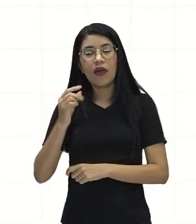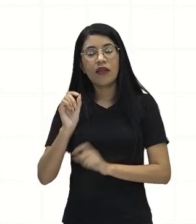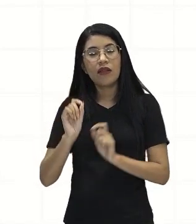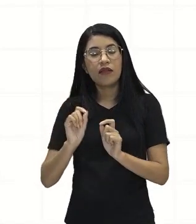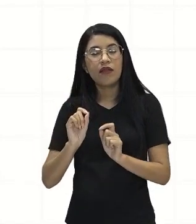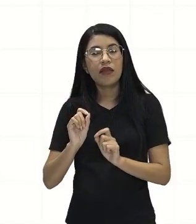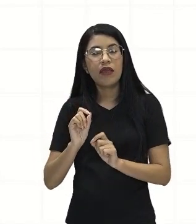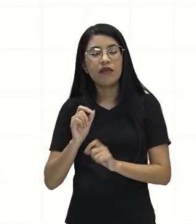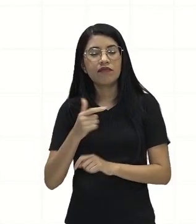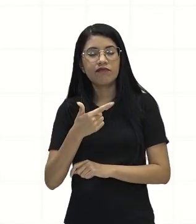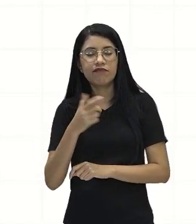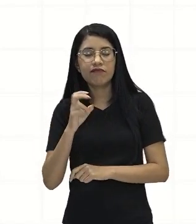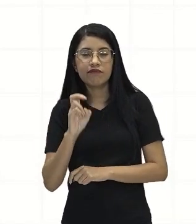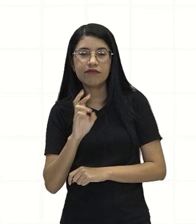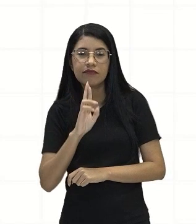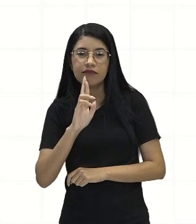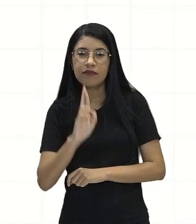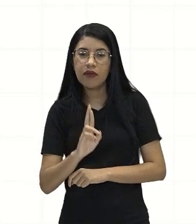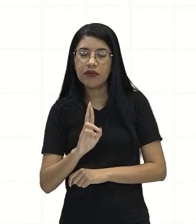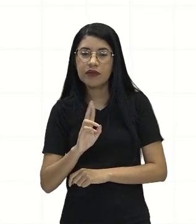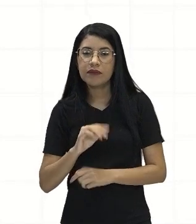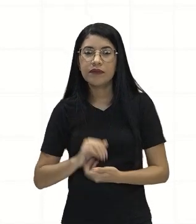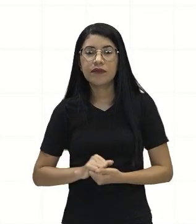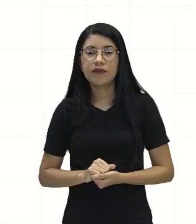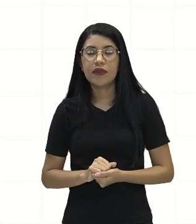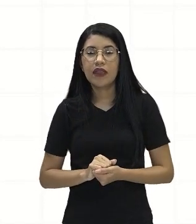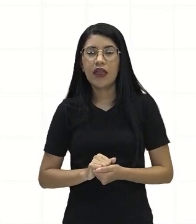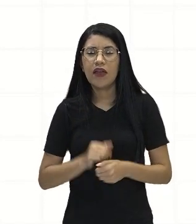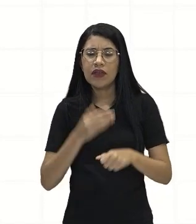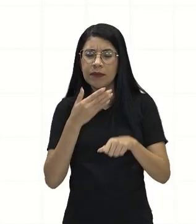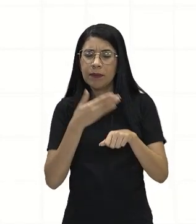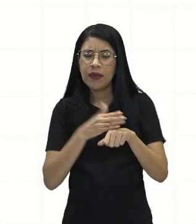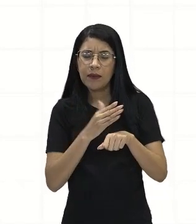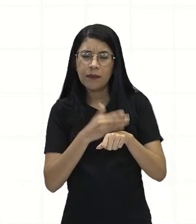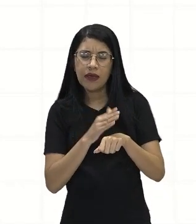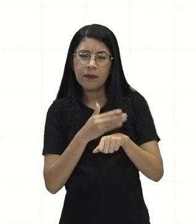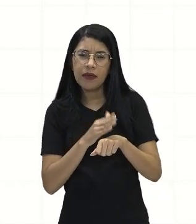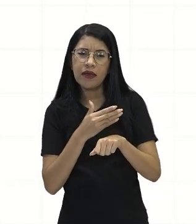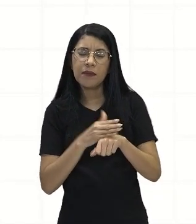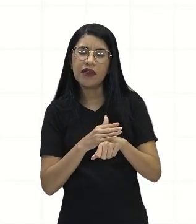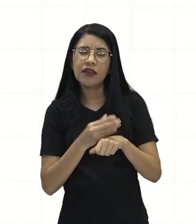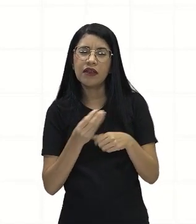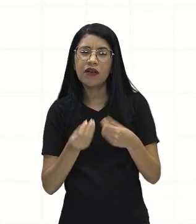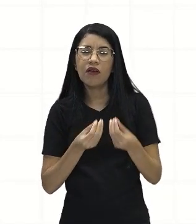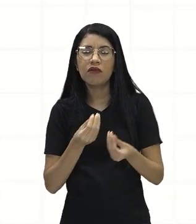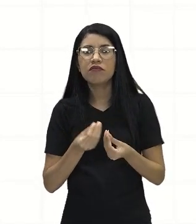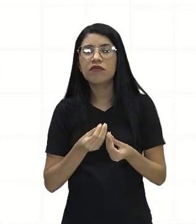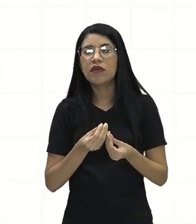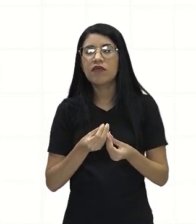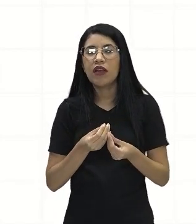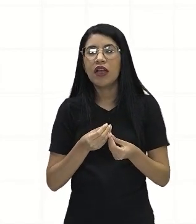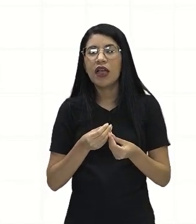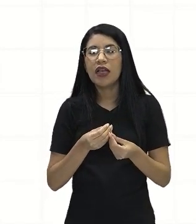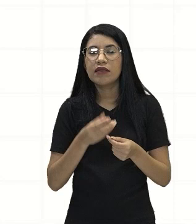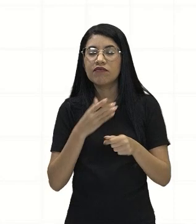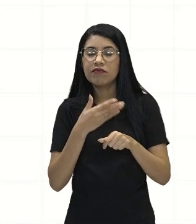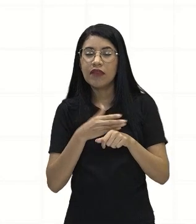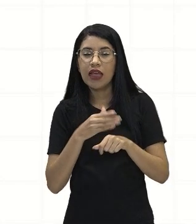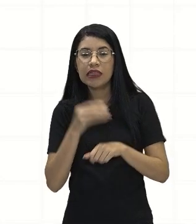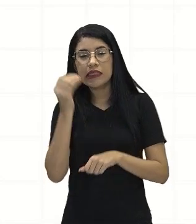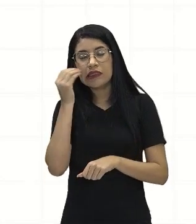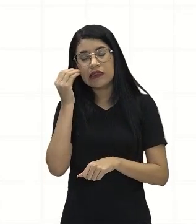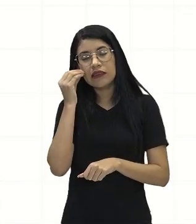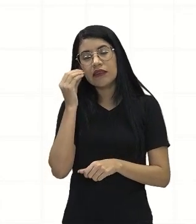que eu acabei de falar. Aí você sai buscando, pega os números e começa a brincar, manipula. E aí você vai